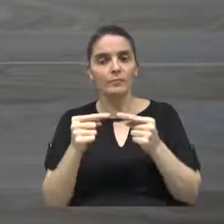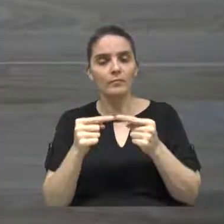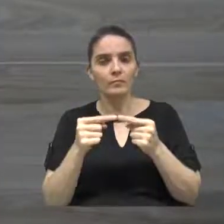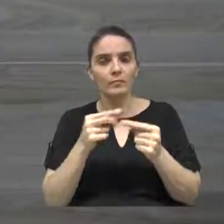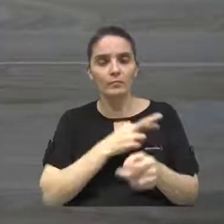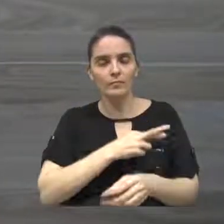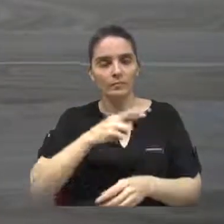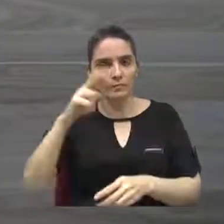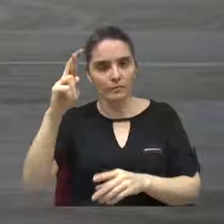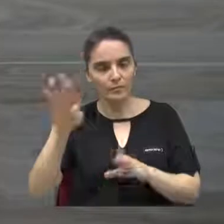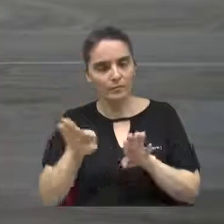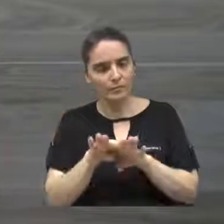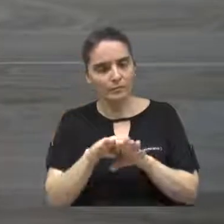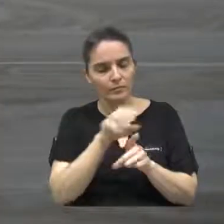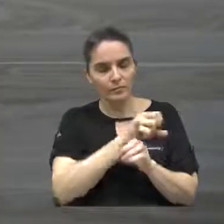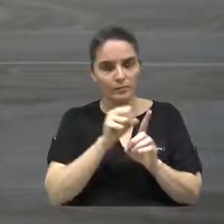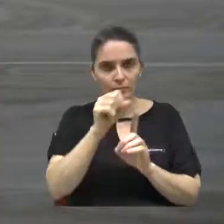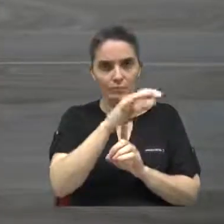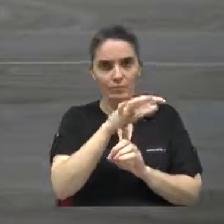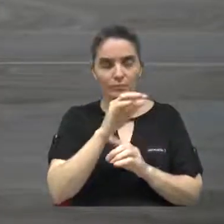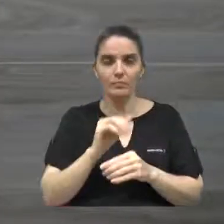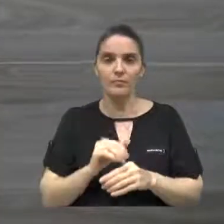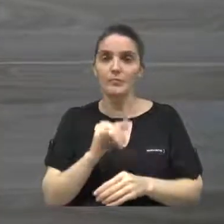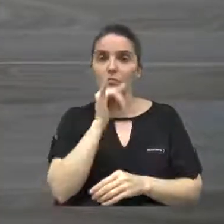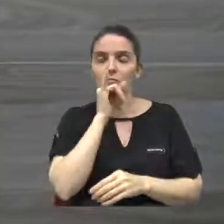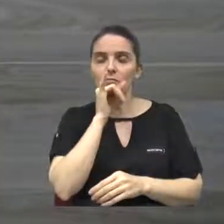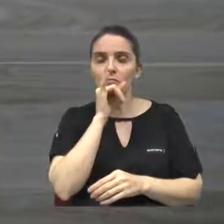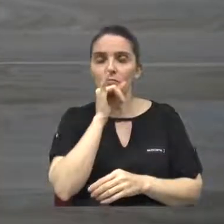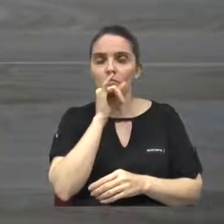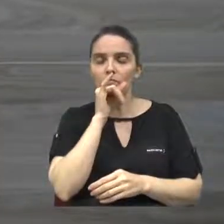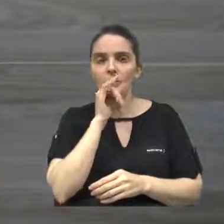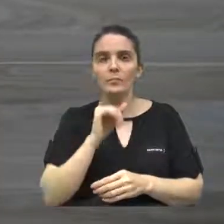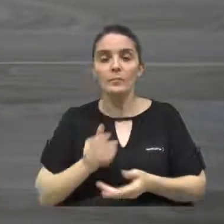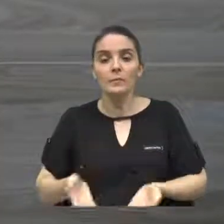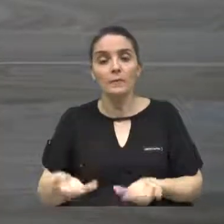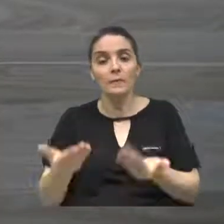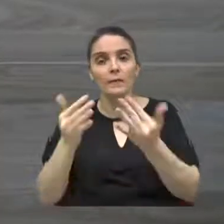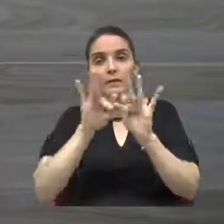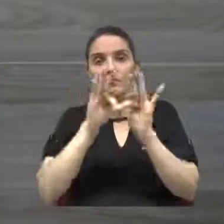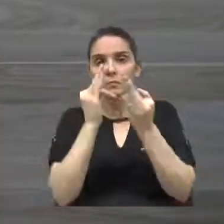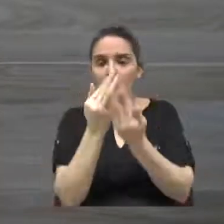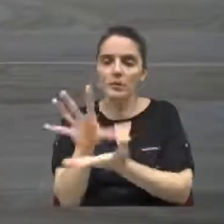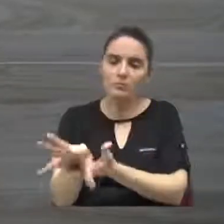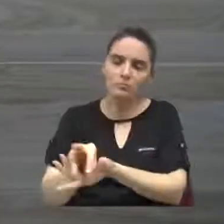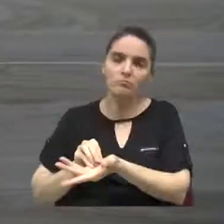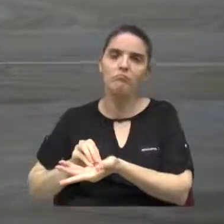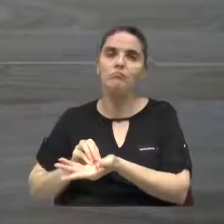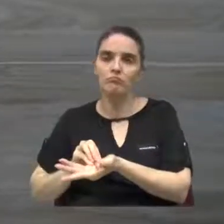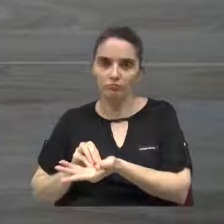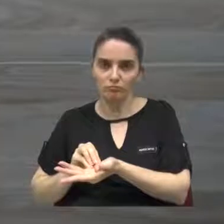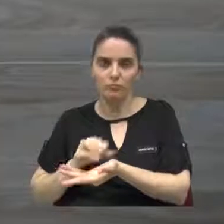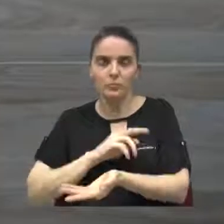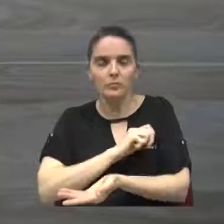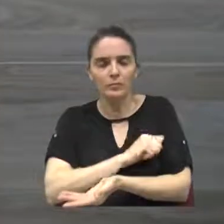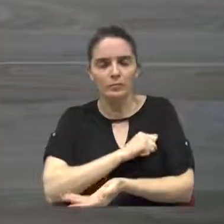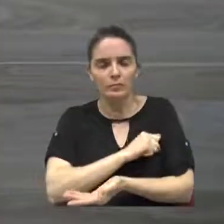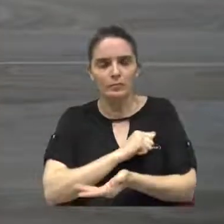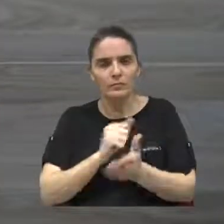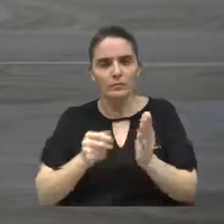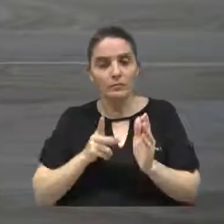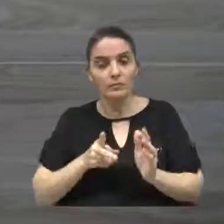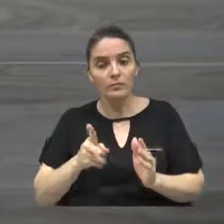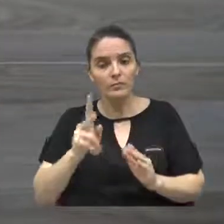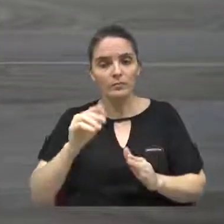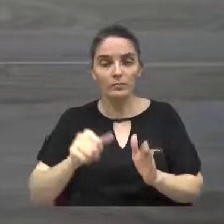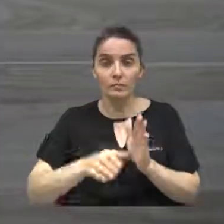sociais. Que este exemplo incentive nossas famílias e que o amor sempre prevaleça, pois foi